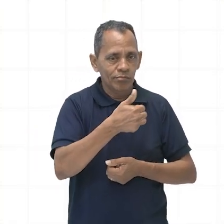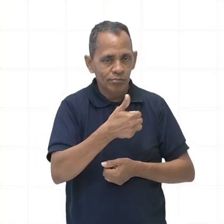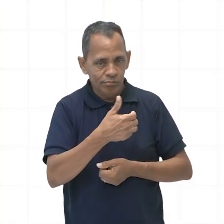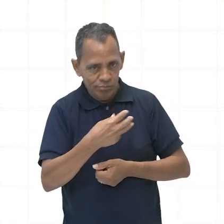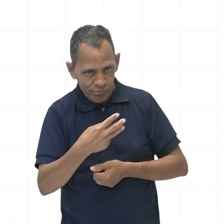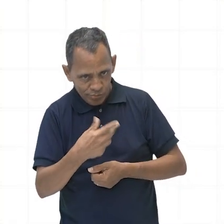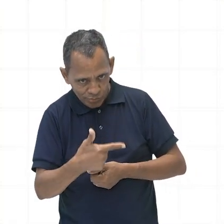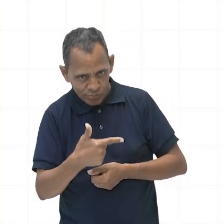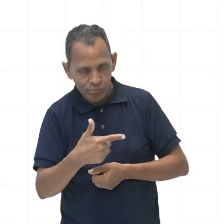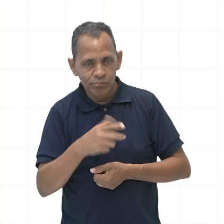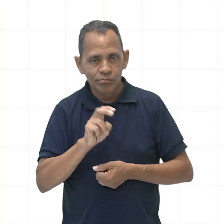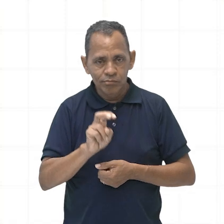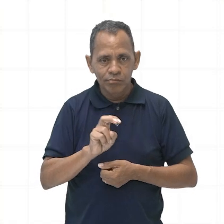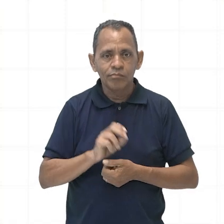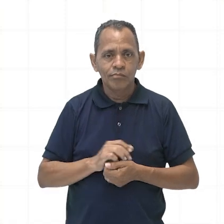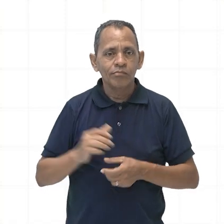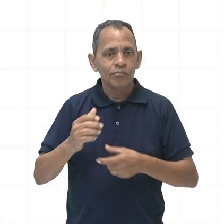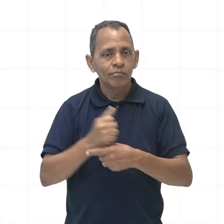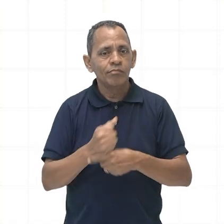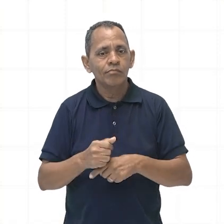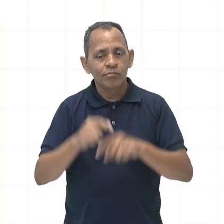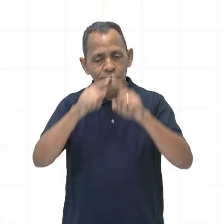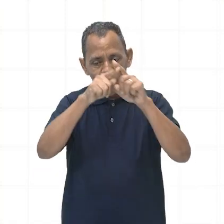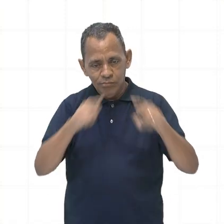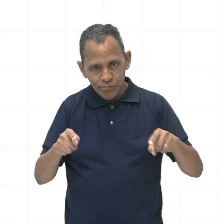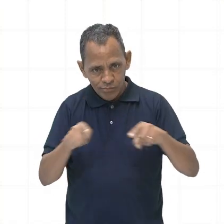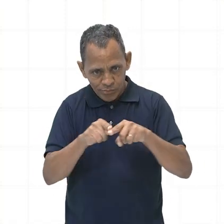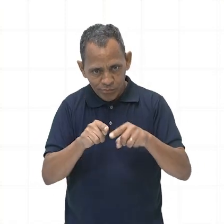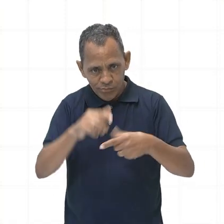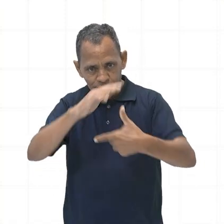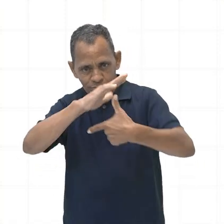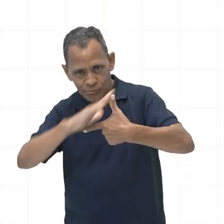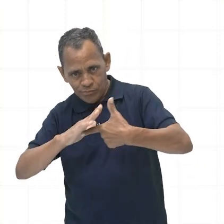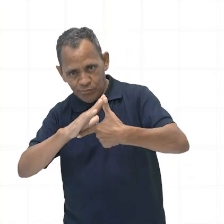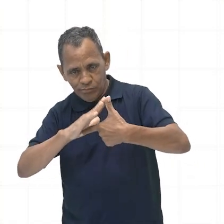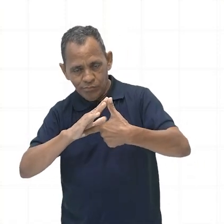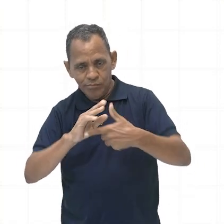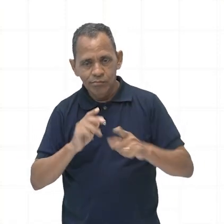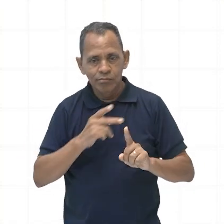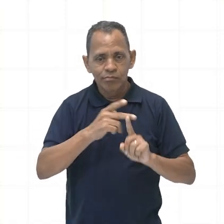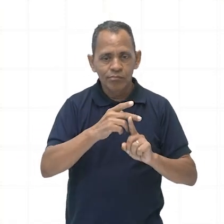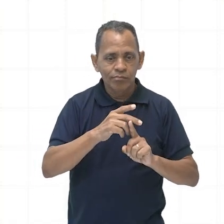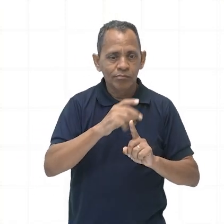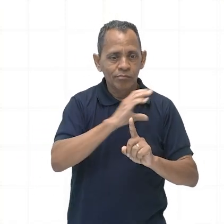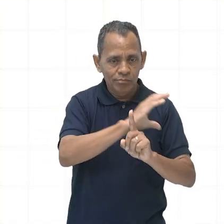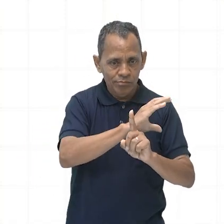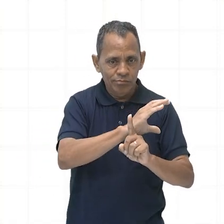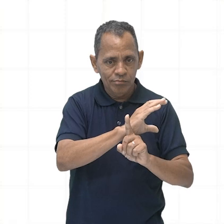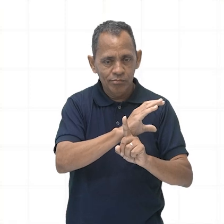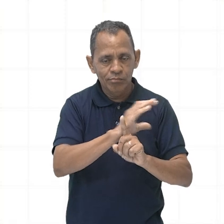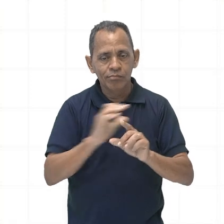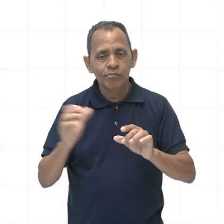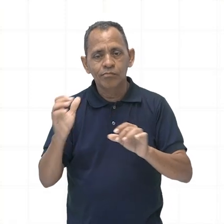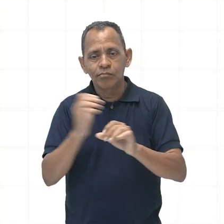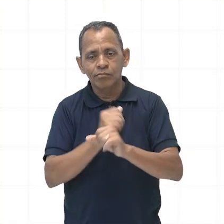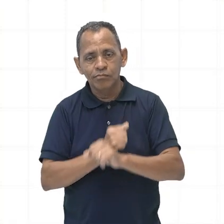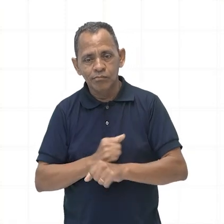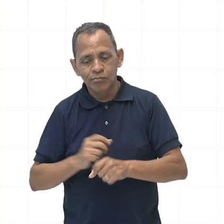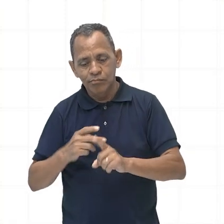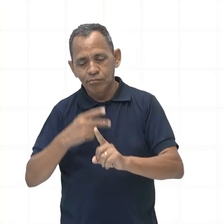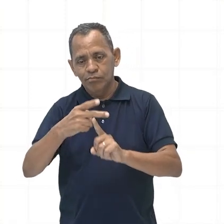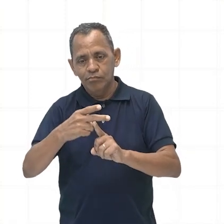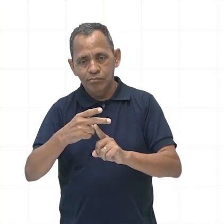um triângulo retângulo, porque o quadrado dos catetos é exatamente igual ao quadrado da